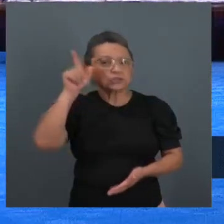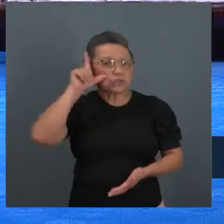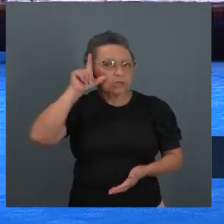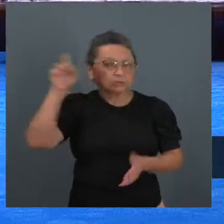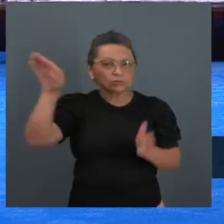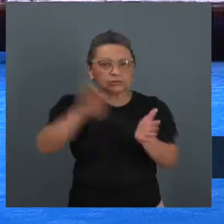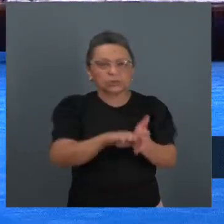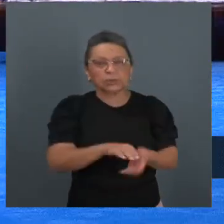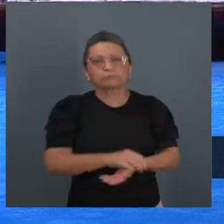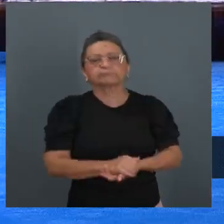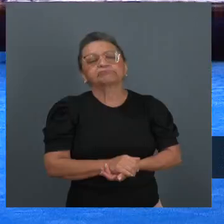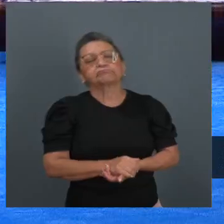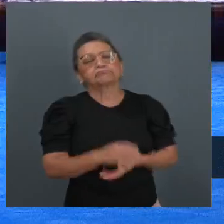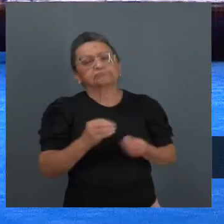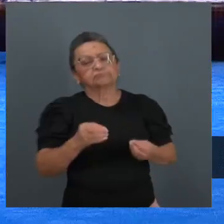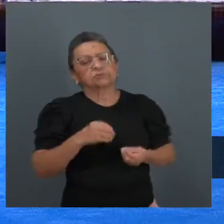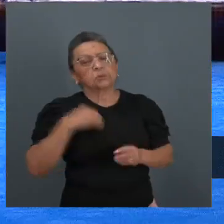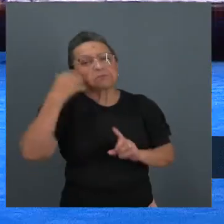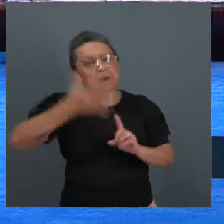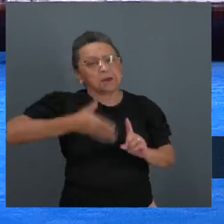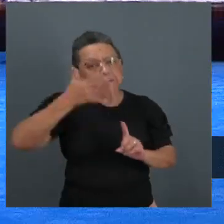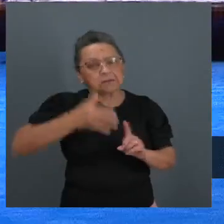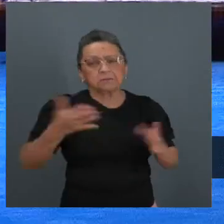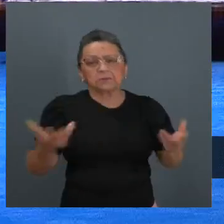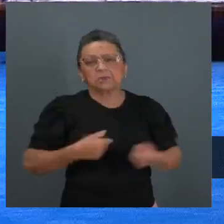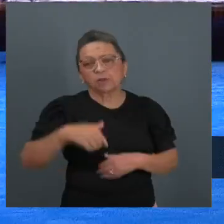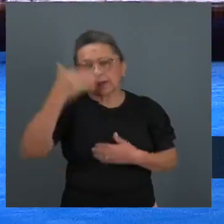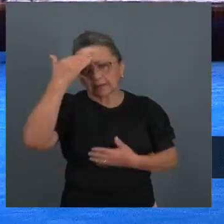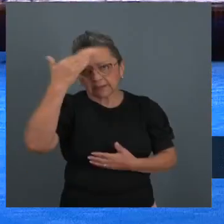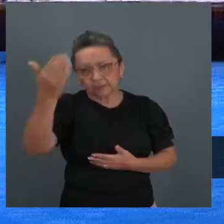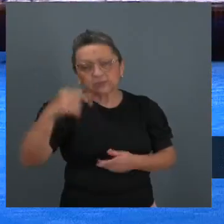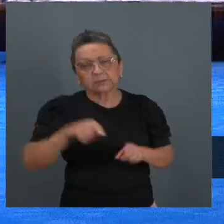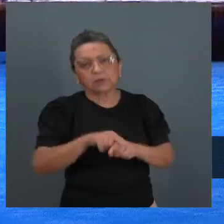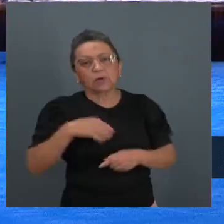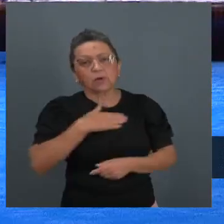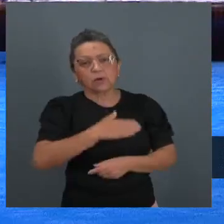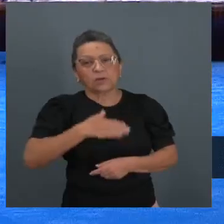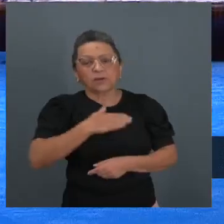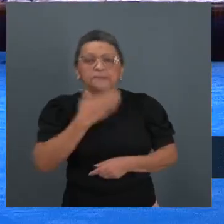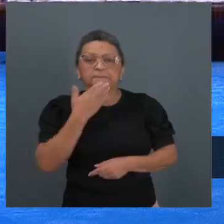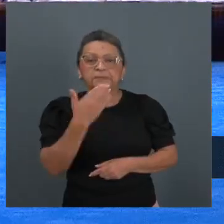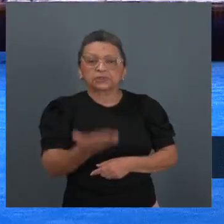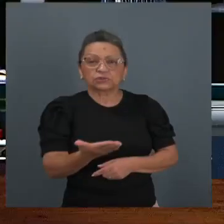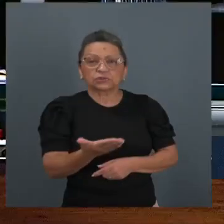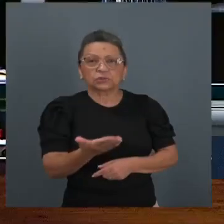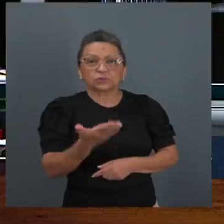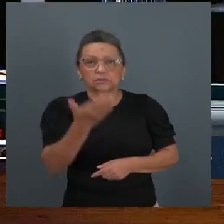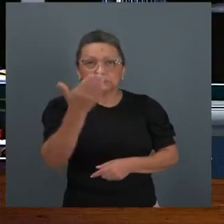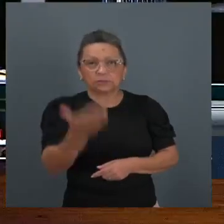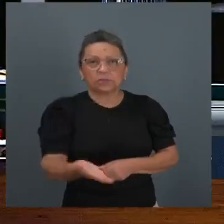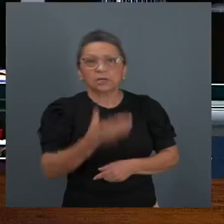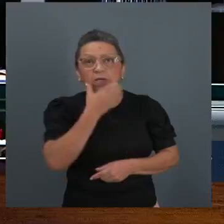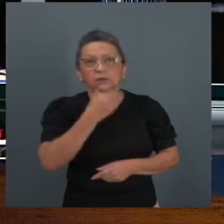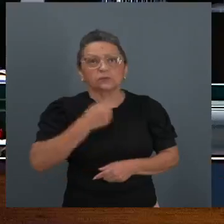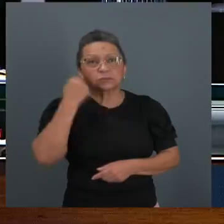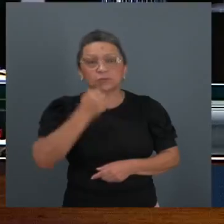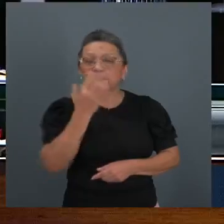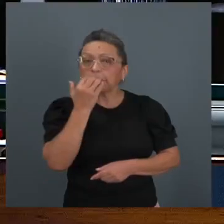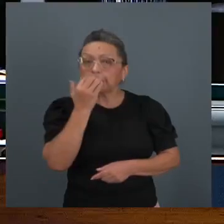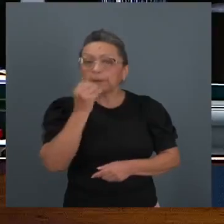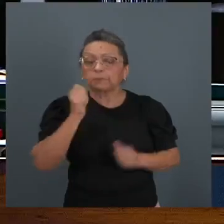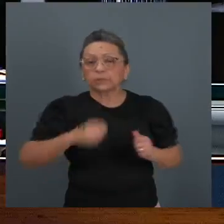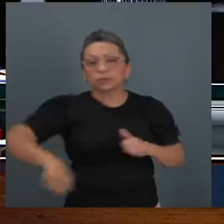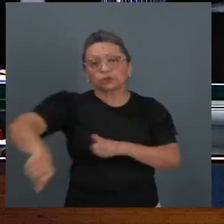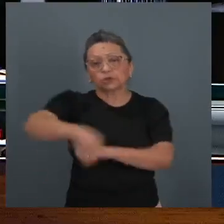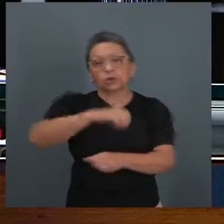pelo pronunciamento. Eu gostaria de pedir ao senador Chico Rodrigues que ele pudesse